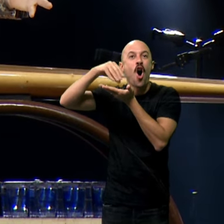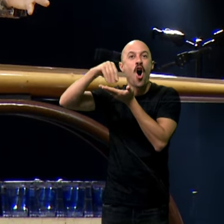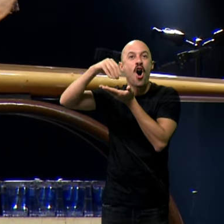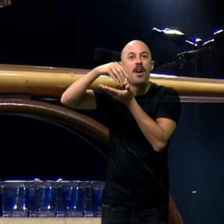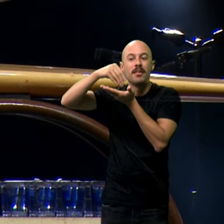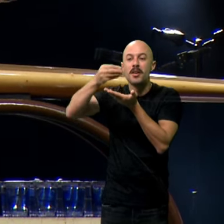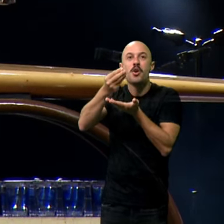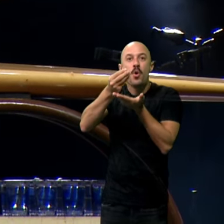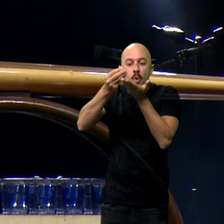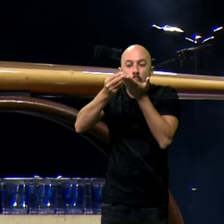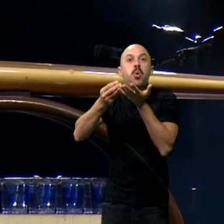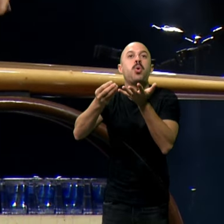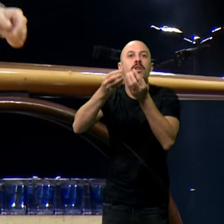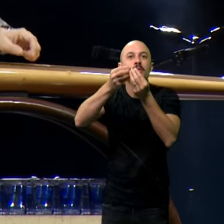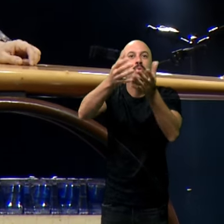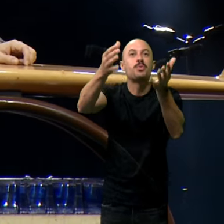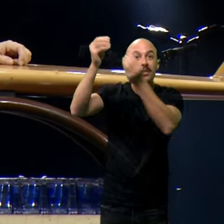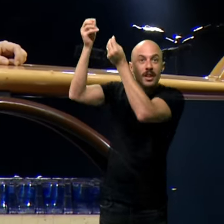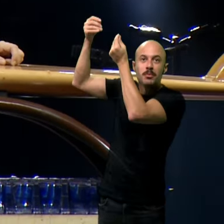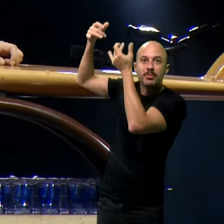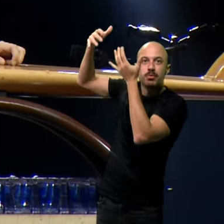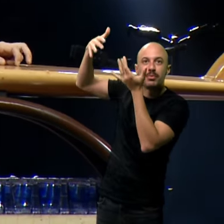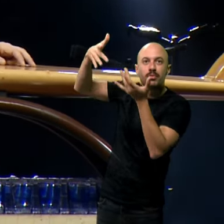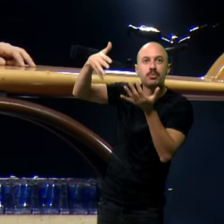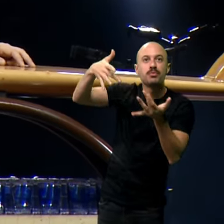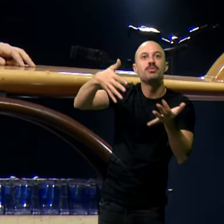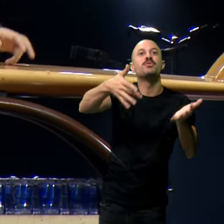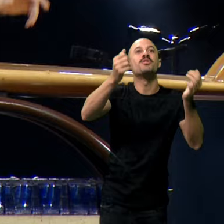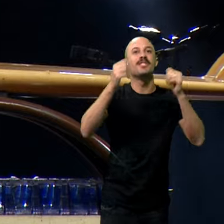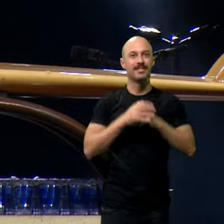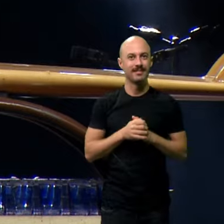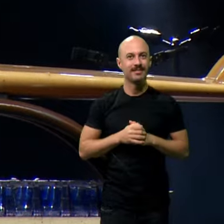O que é isso? Não é nada. Não é para você que crê, é porque não crê.